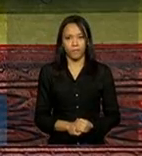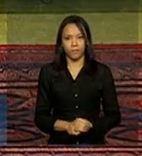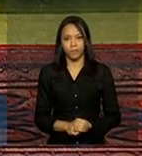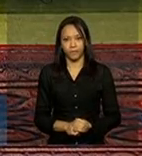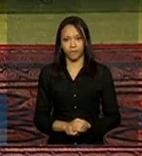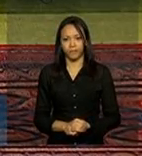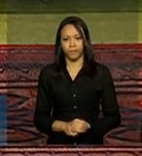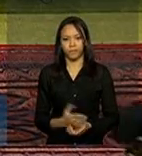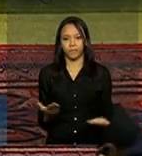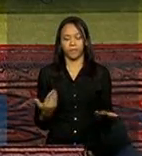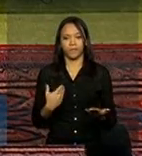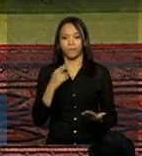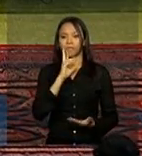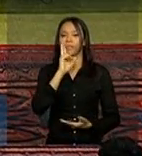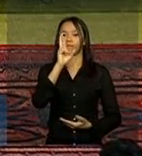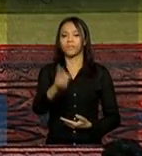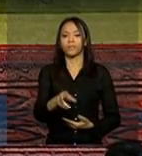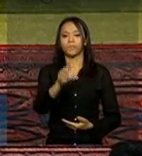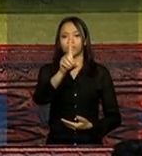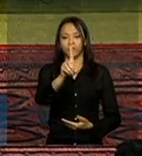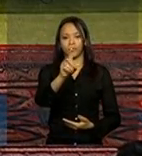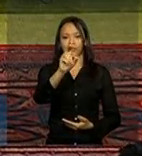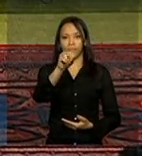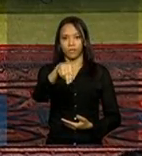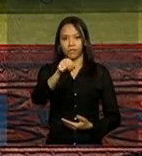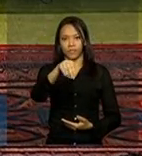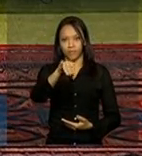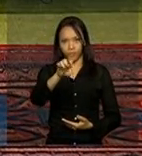Vou responder agora para o Danilo, que eu estou com os números, Danilo.